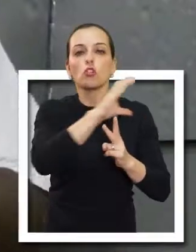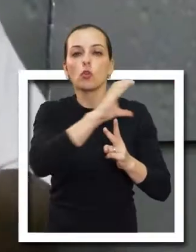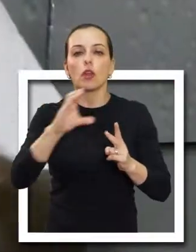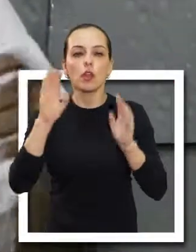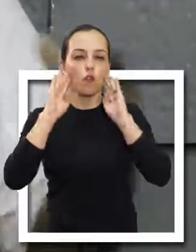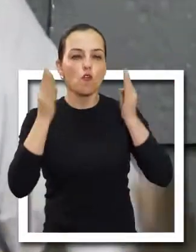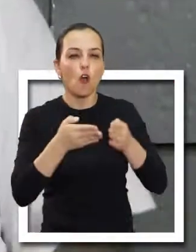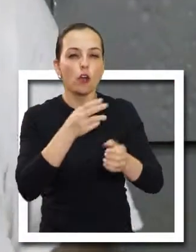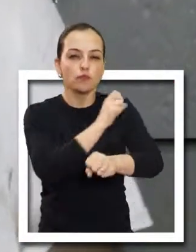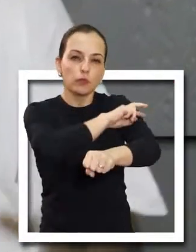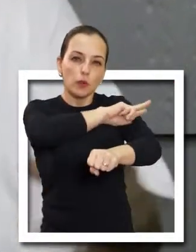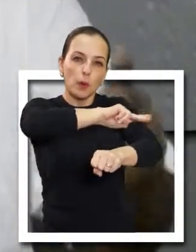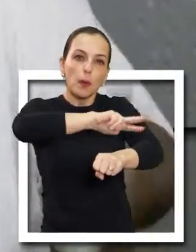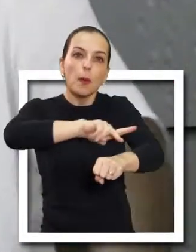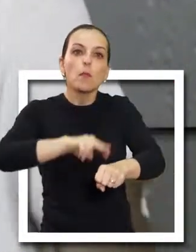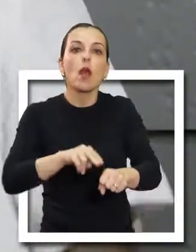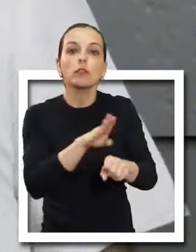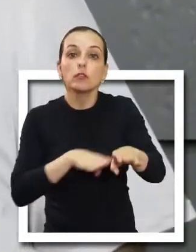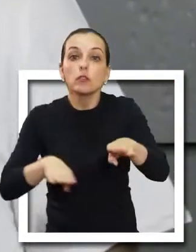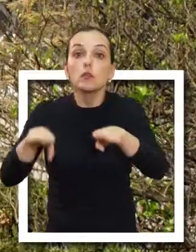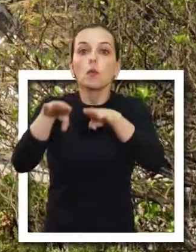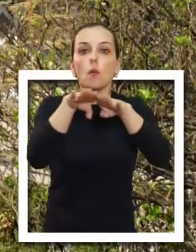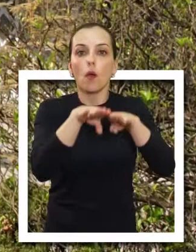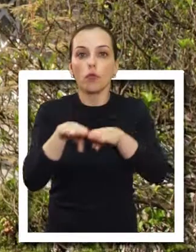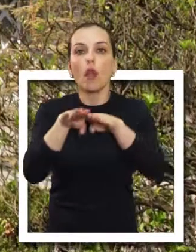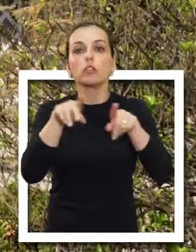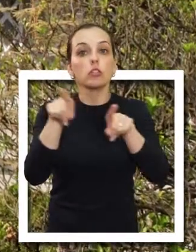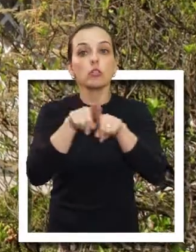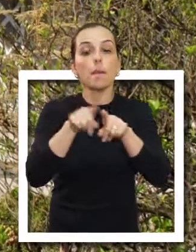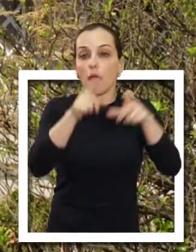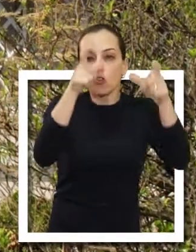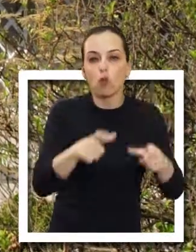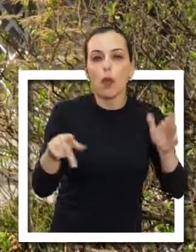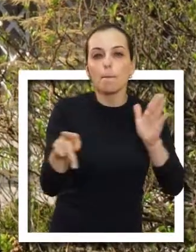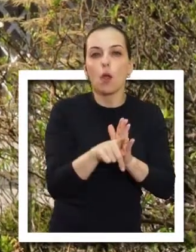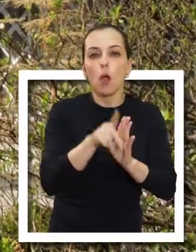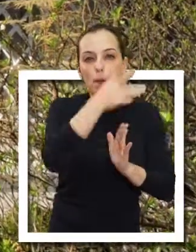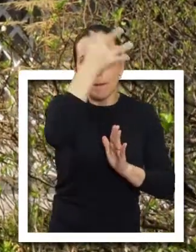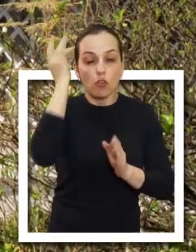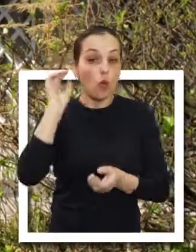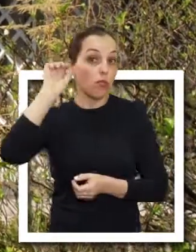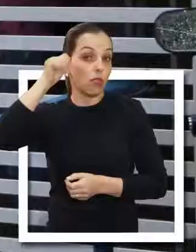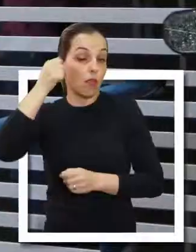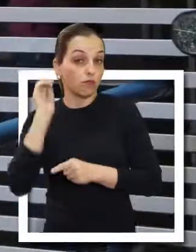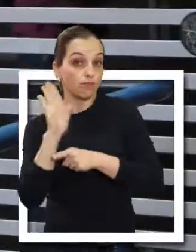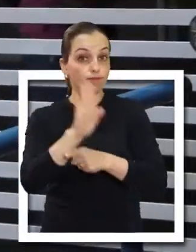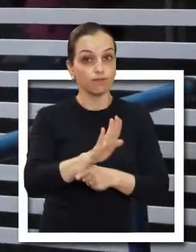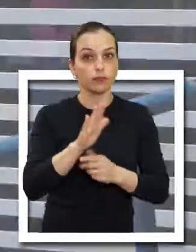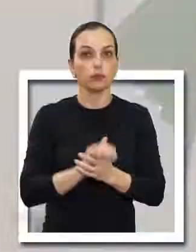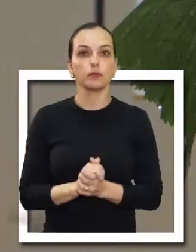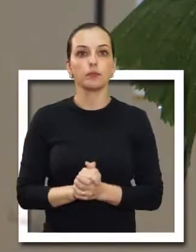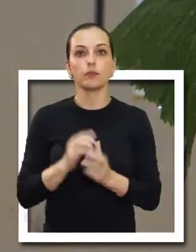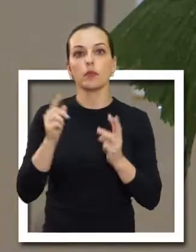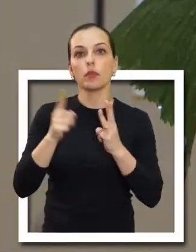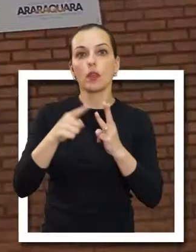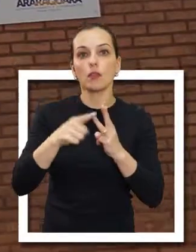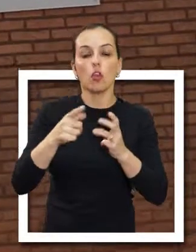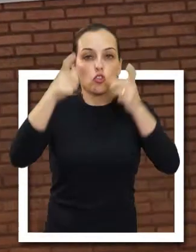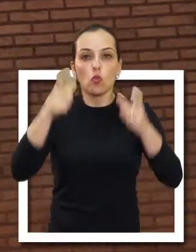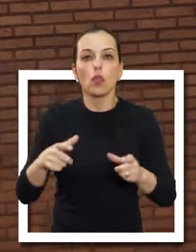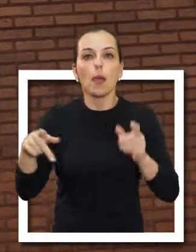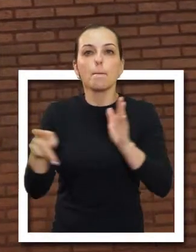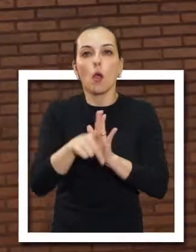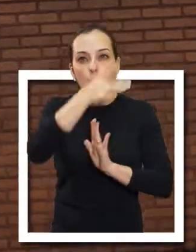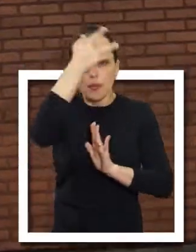de Políticas de Promoção e Igualdade Racial e o Centro de Referência Afro Mestre Jorge, Centro Dia e Centro